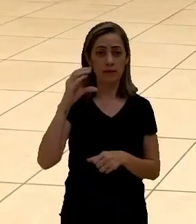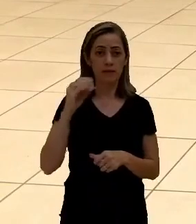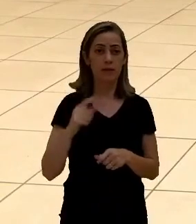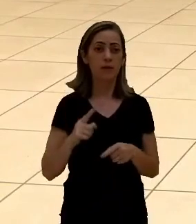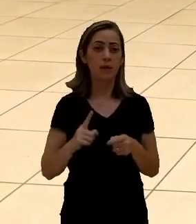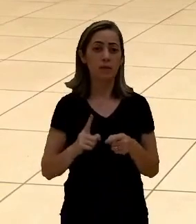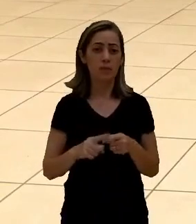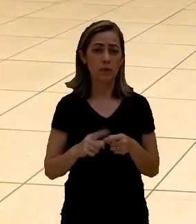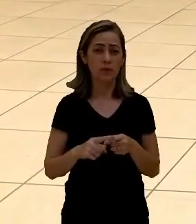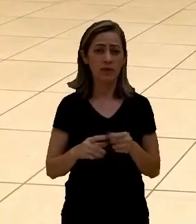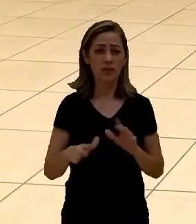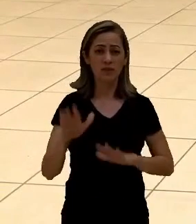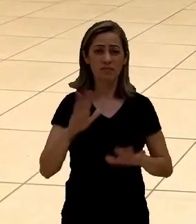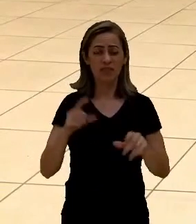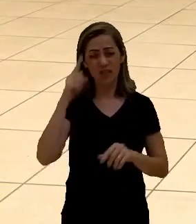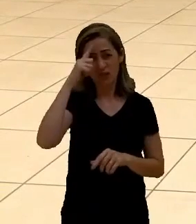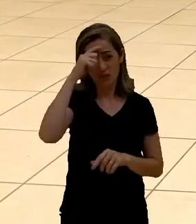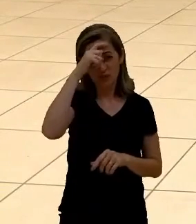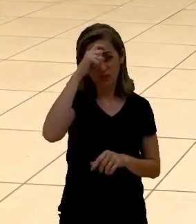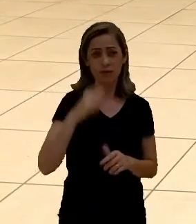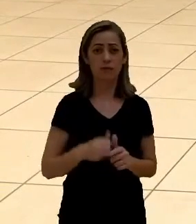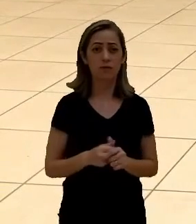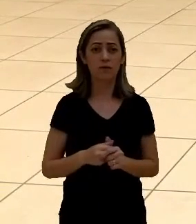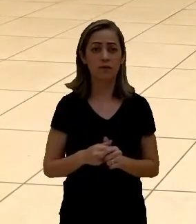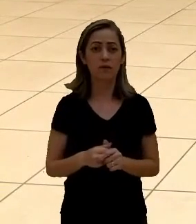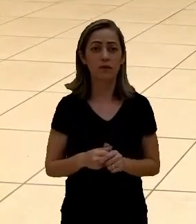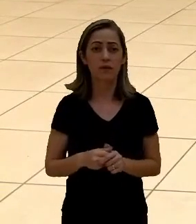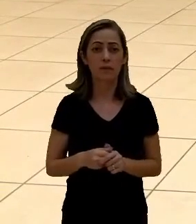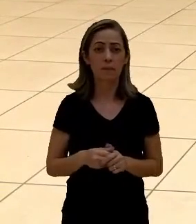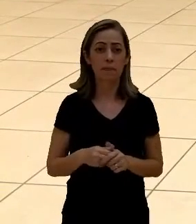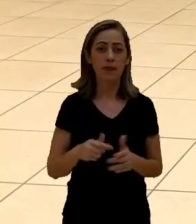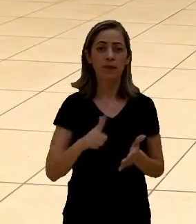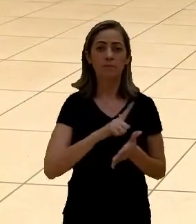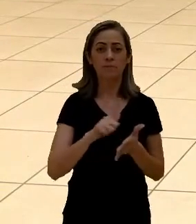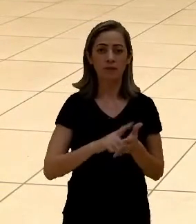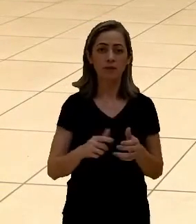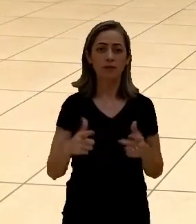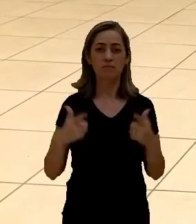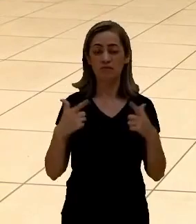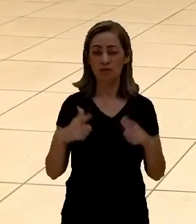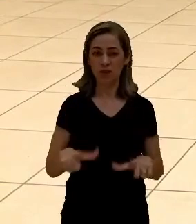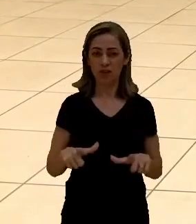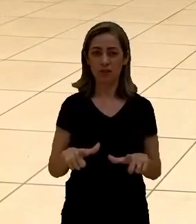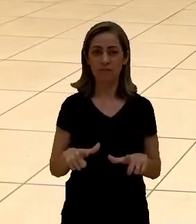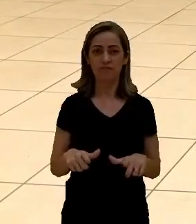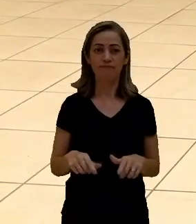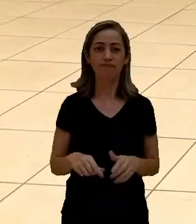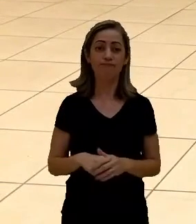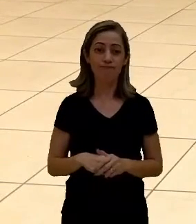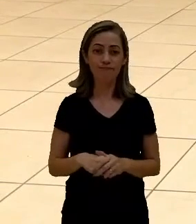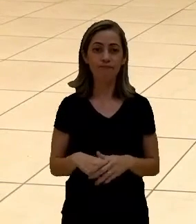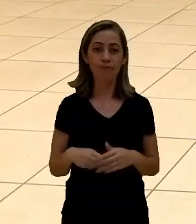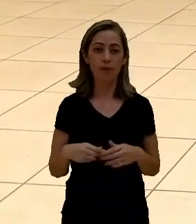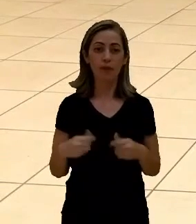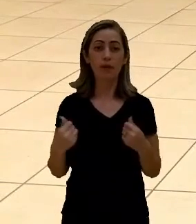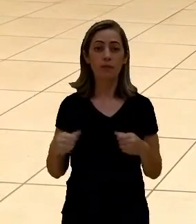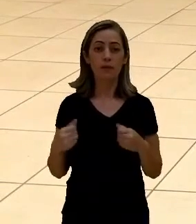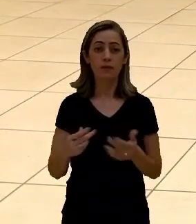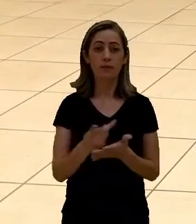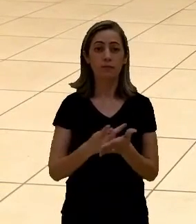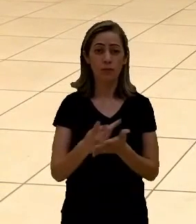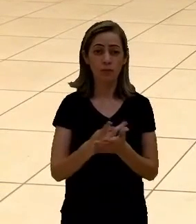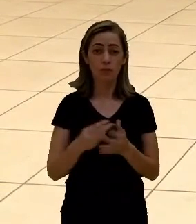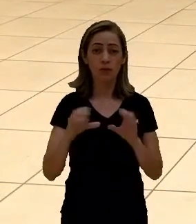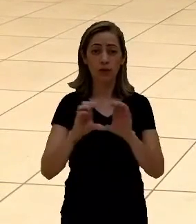às vezes é um pouco difícil e a melodia é um pouco chata então procure temos Comunidades a a